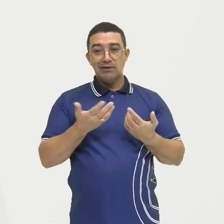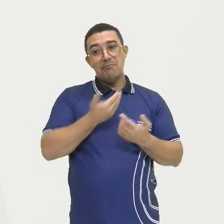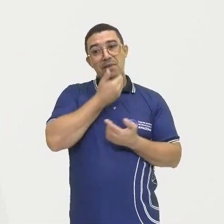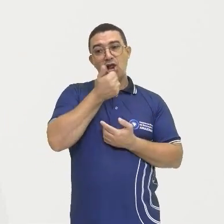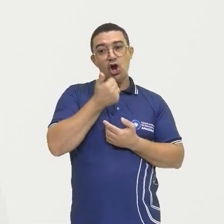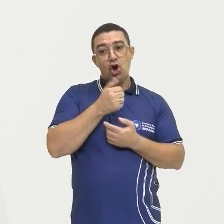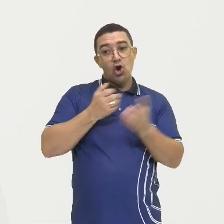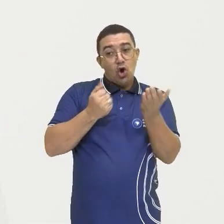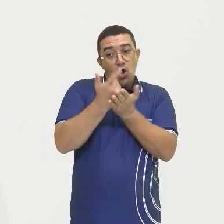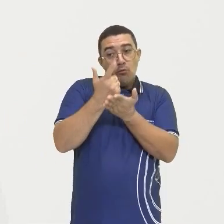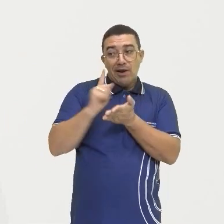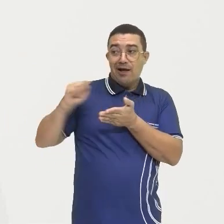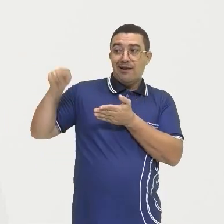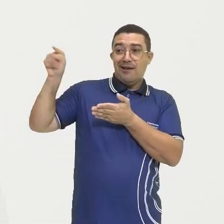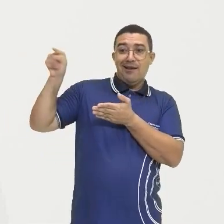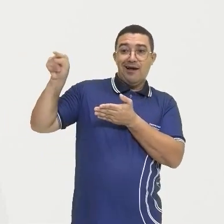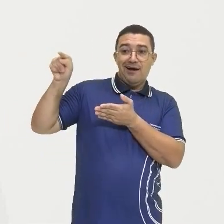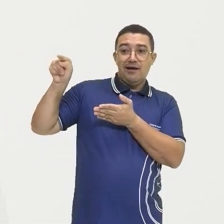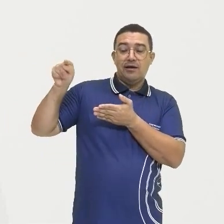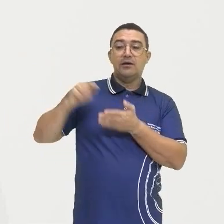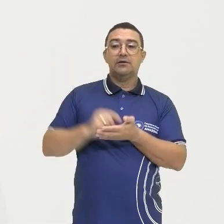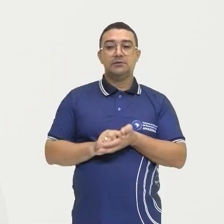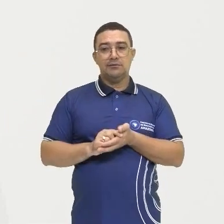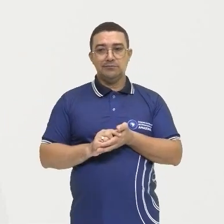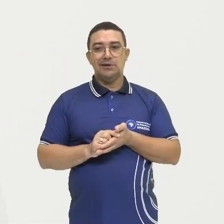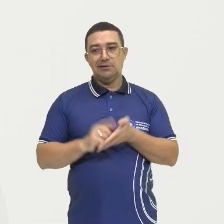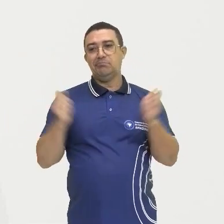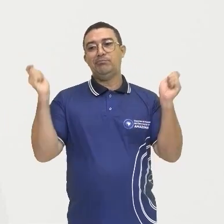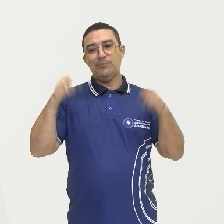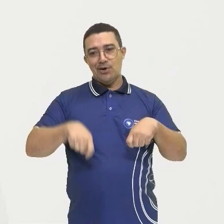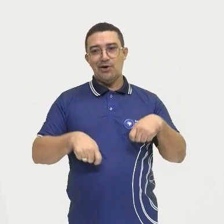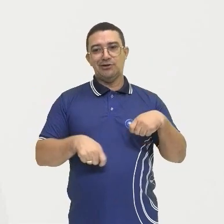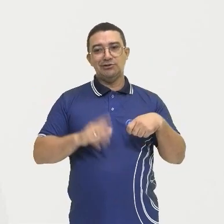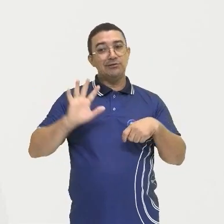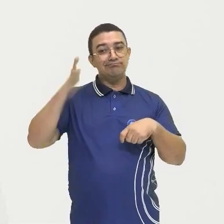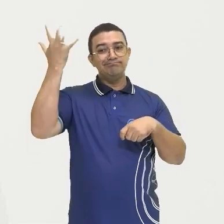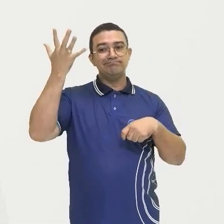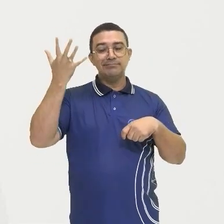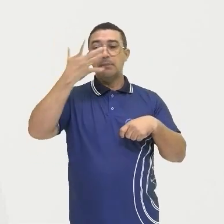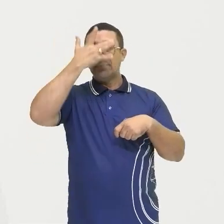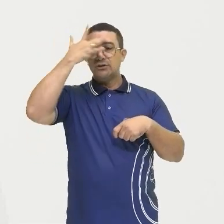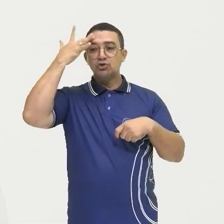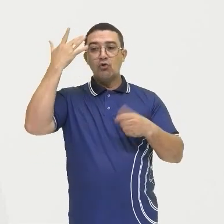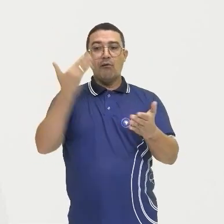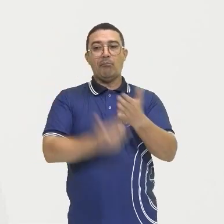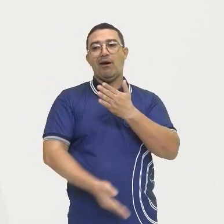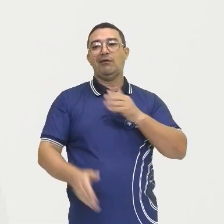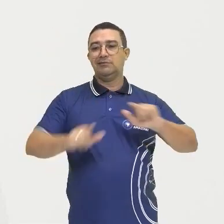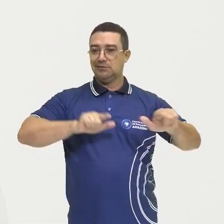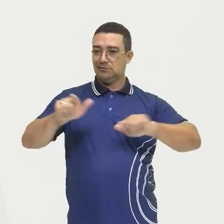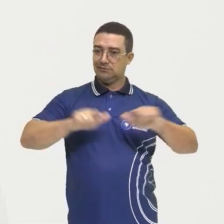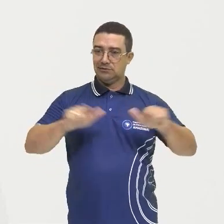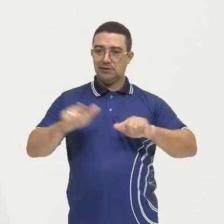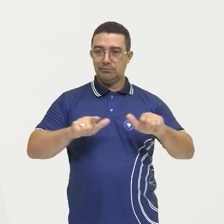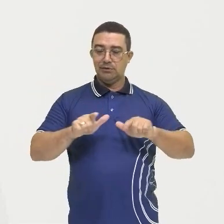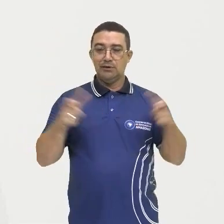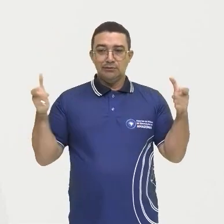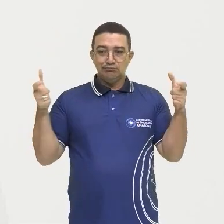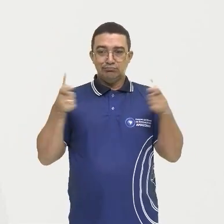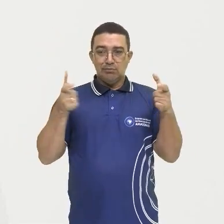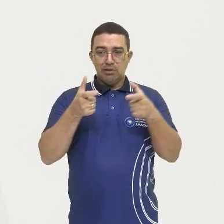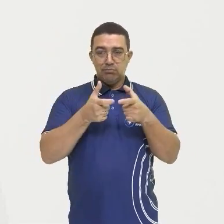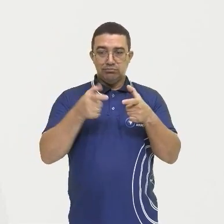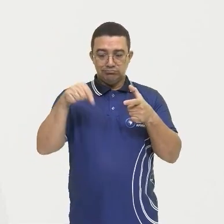Isso pode provocar, obviamente, o desemprego, a retração de certos setores da indústria